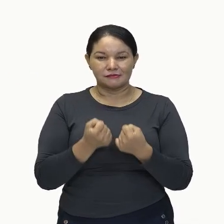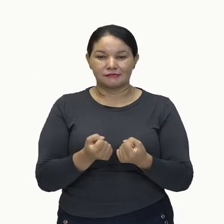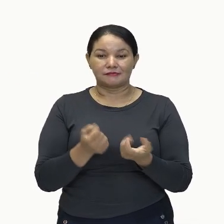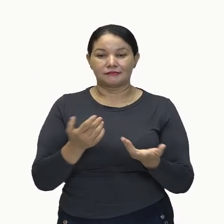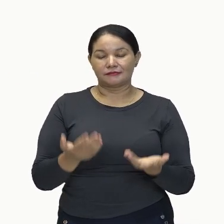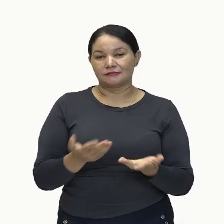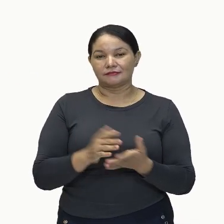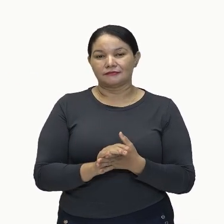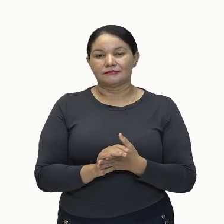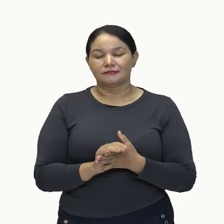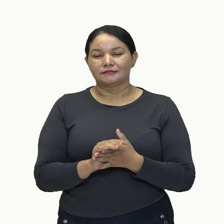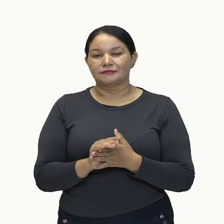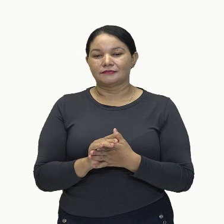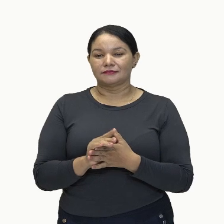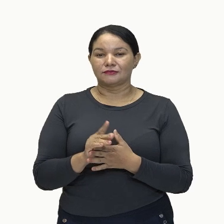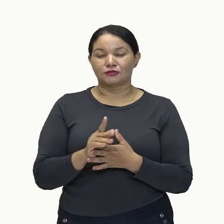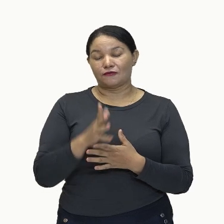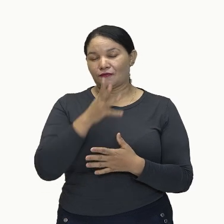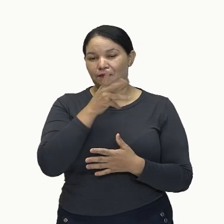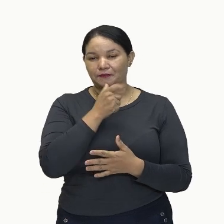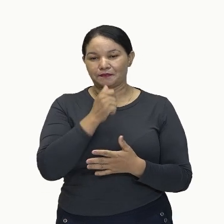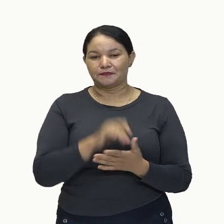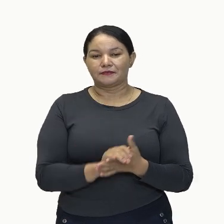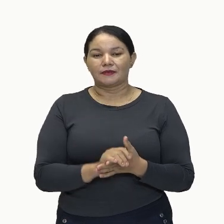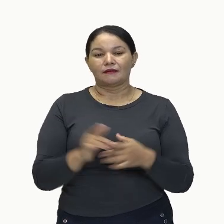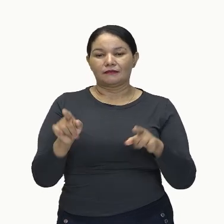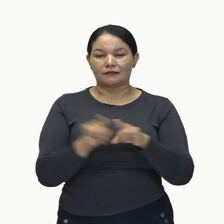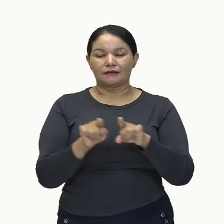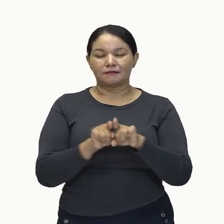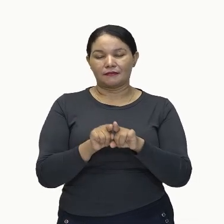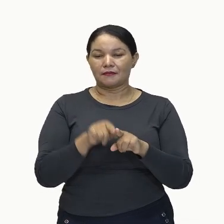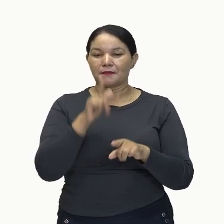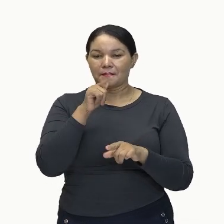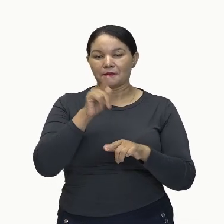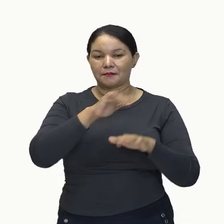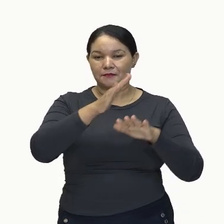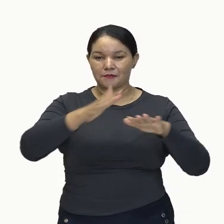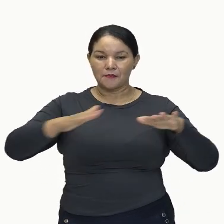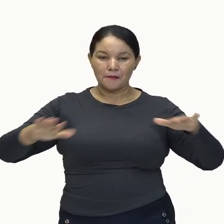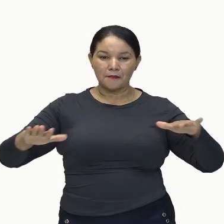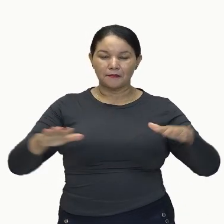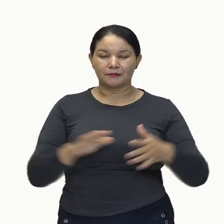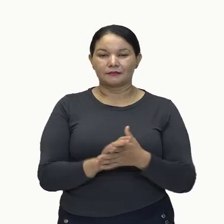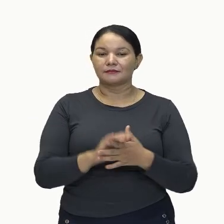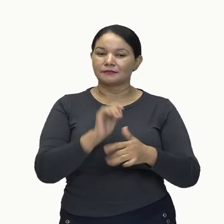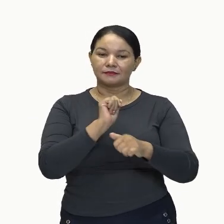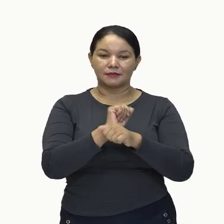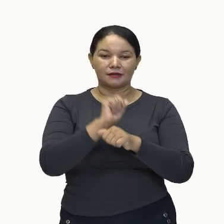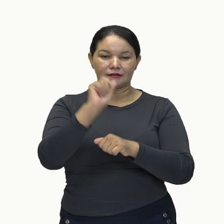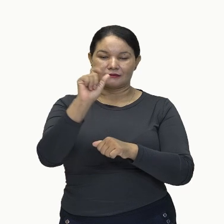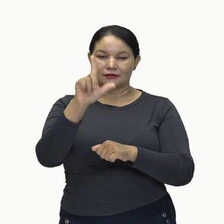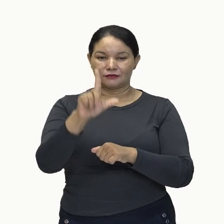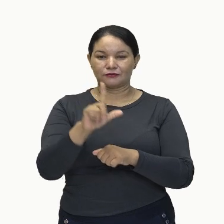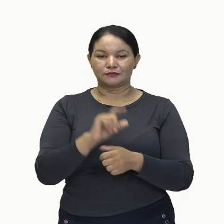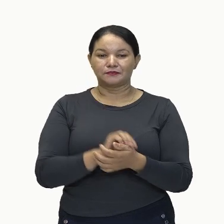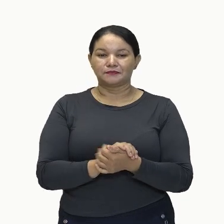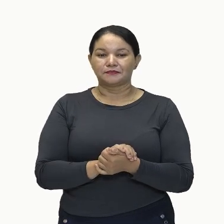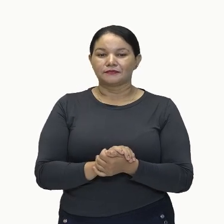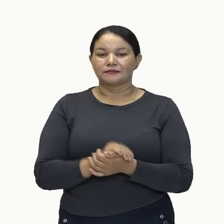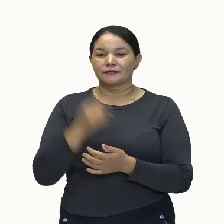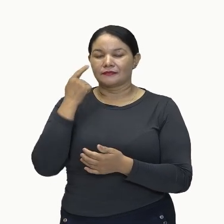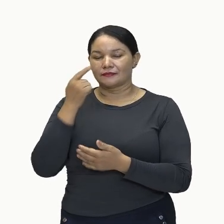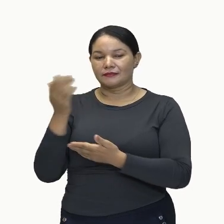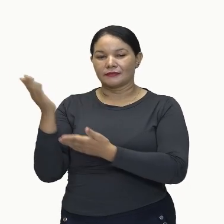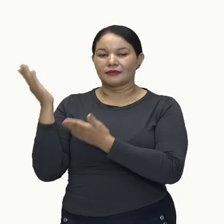lerdo, devagar. O mar parar azul. É como se houvesse aí uma parada no